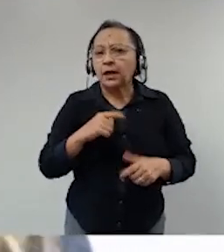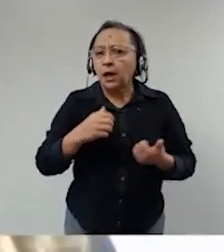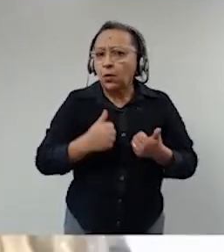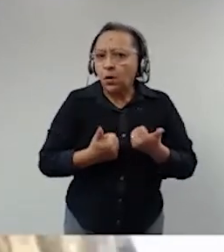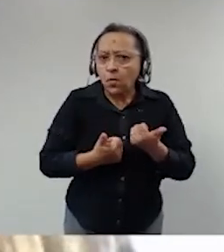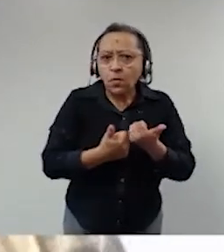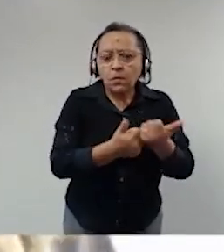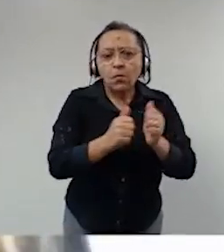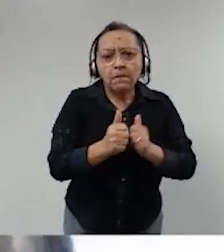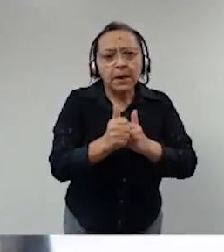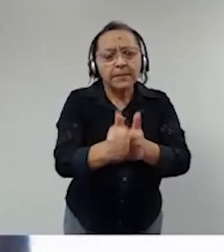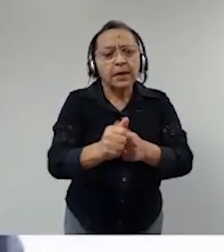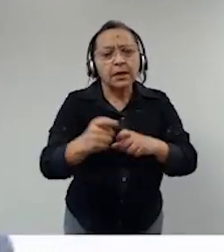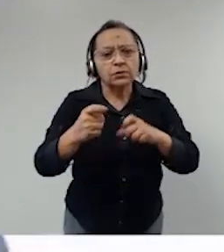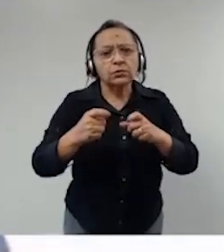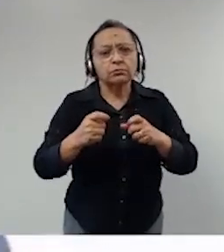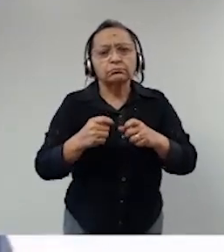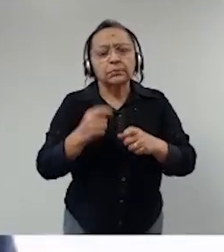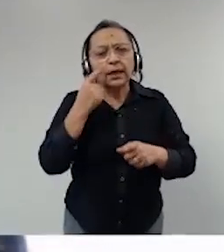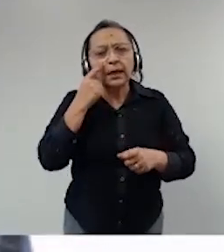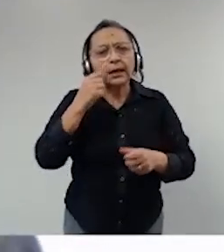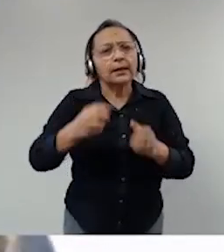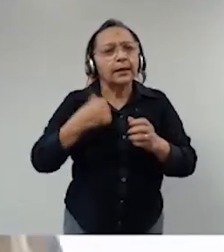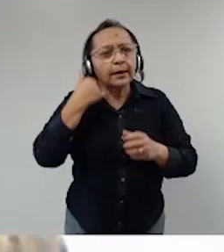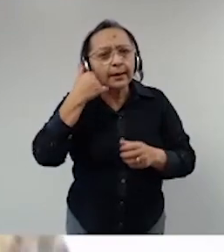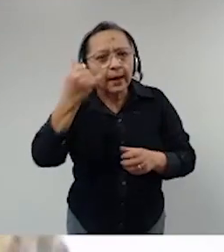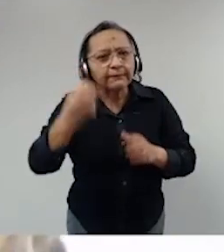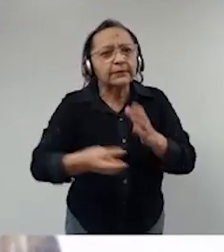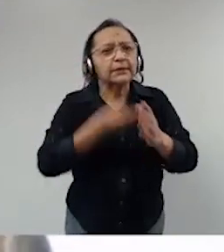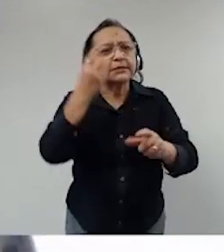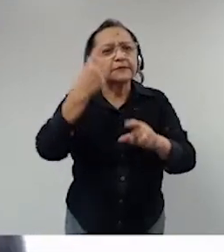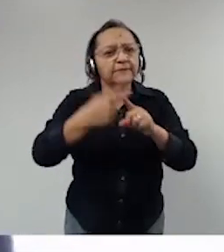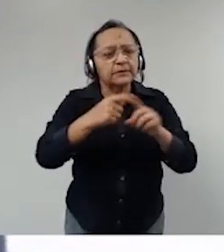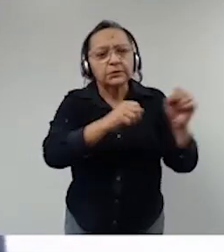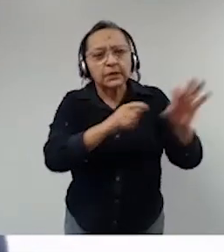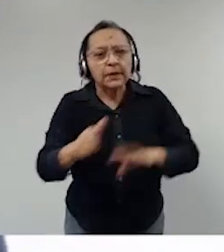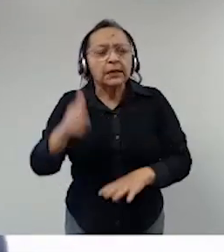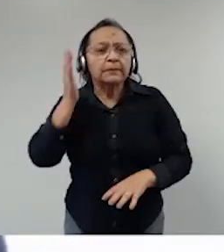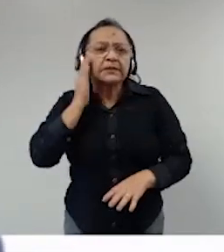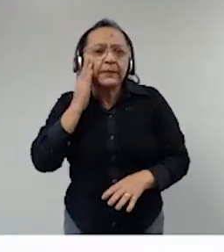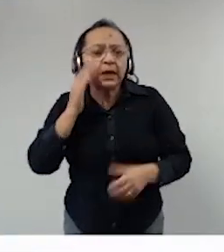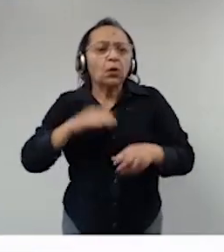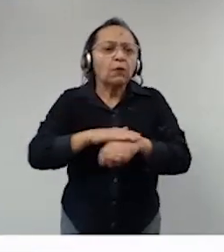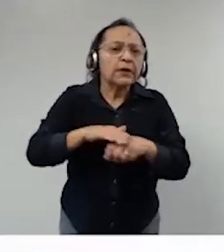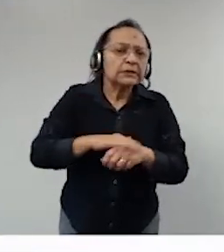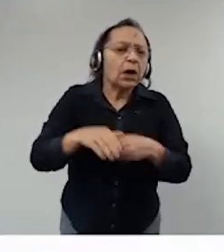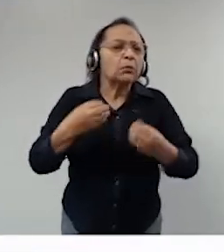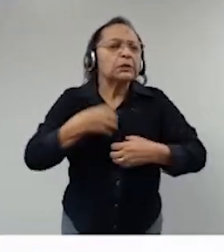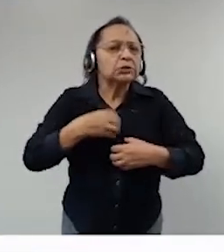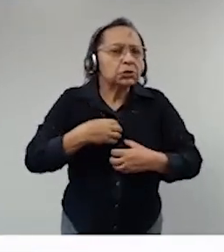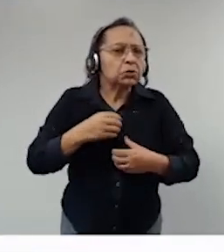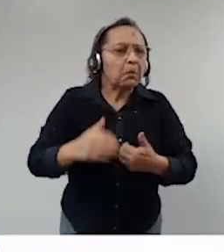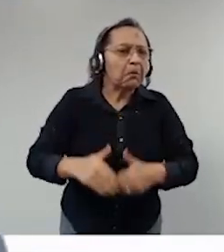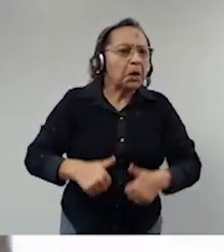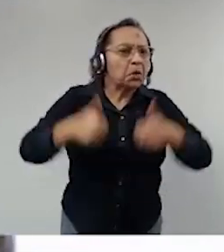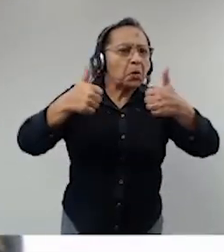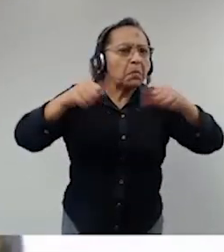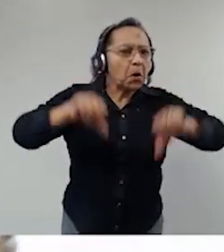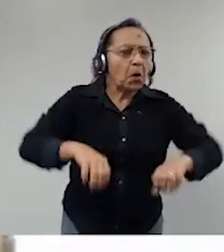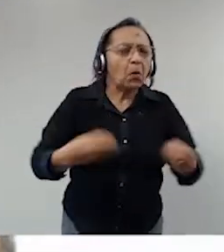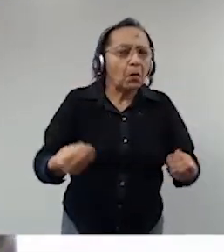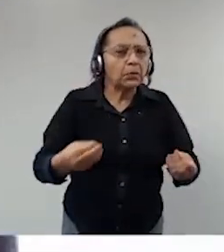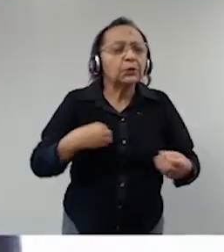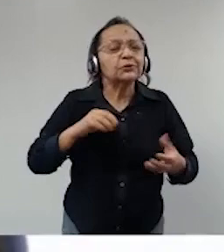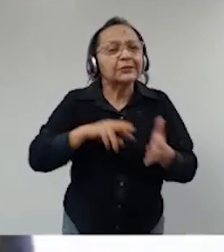regular, pelo menos uma ligação 3 vezes por semana, para saber como o funcionário estava, se o sintoma tinha evoluído, se não tinha evoluído. Quer dizer, isso mostra um carinho,